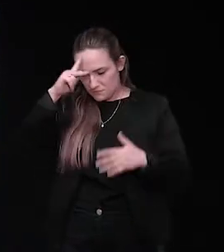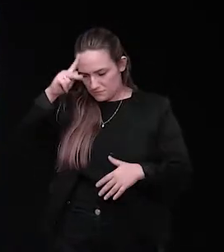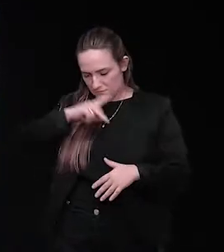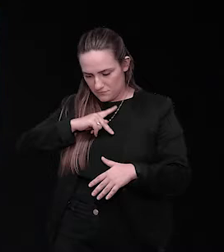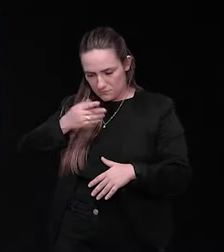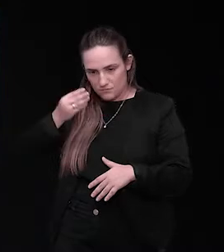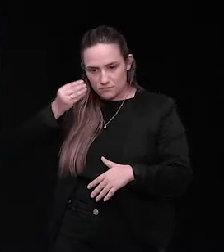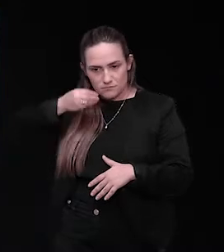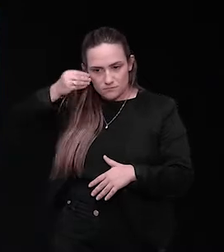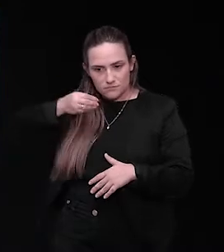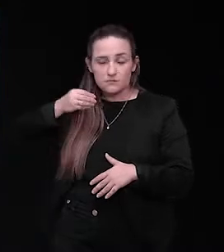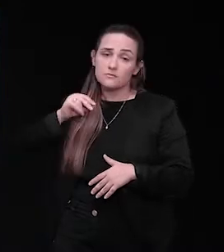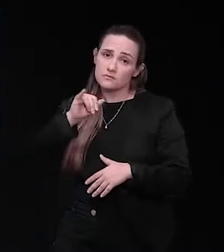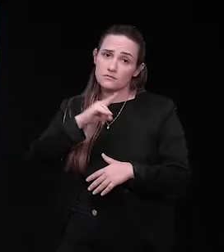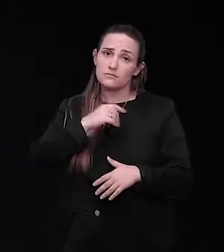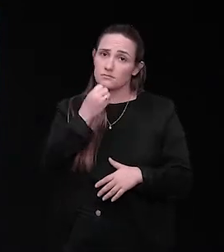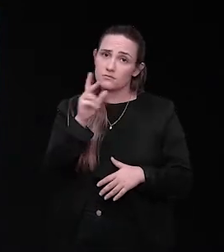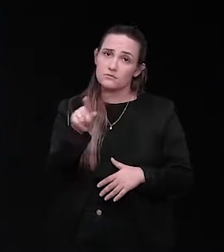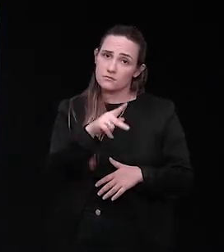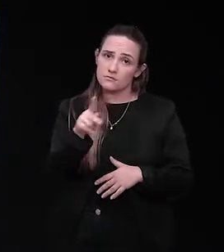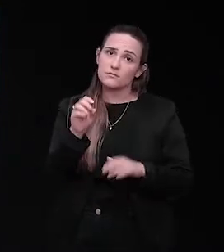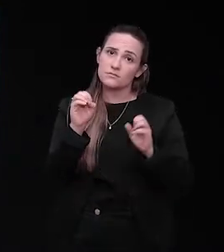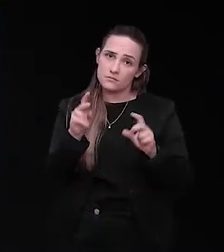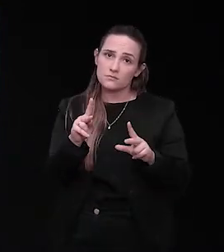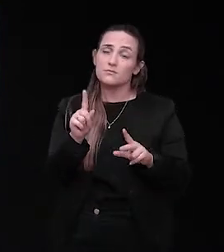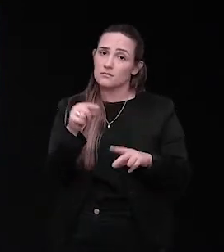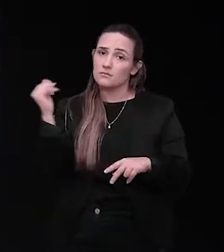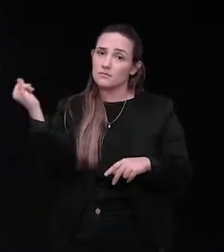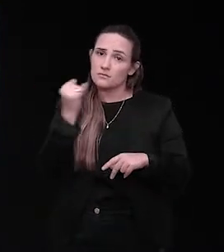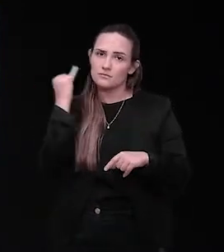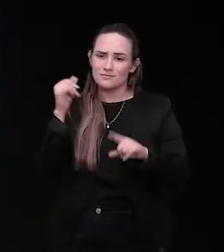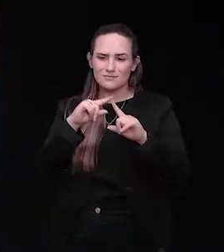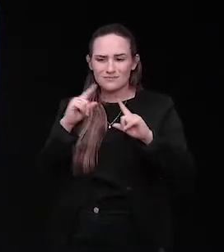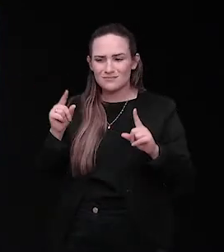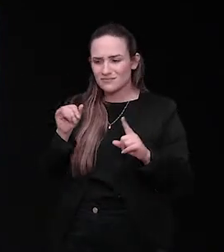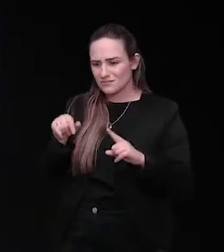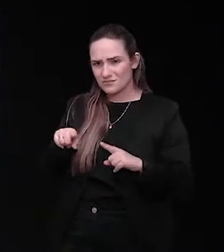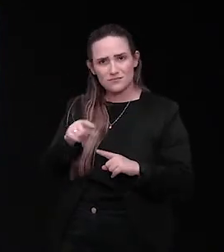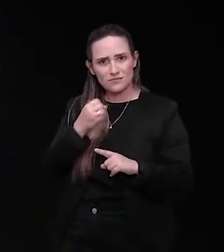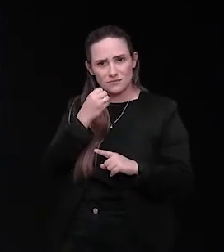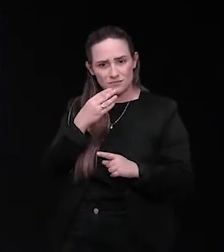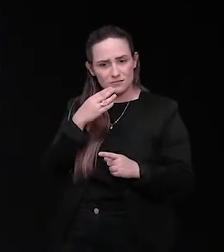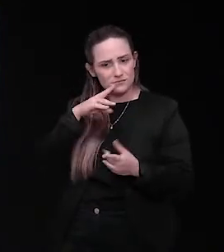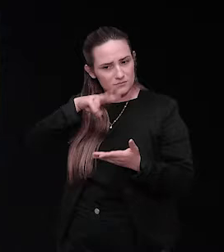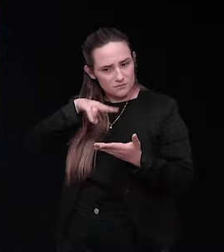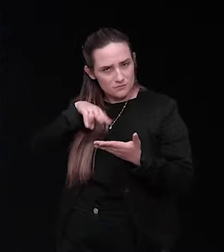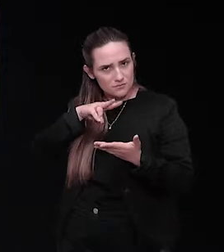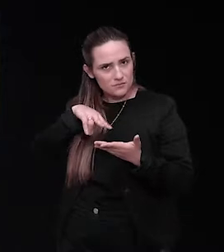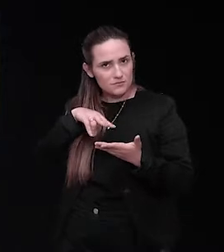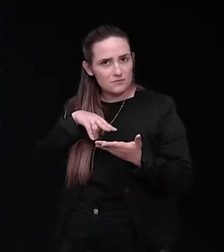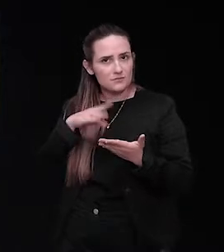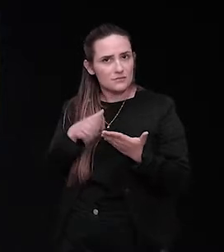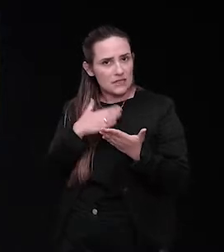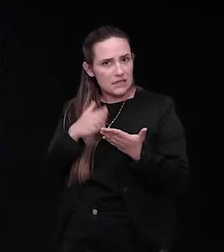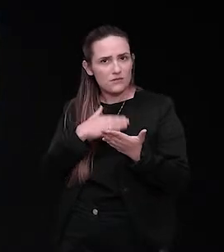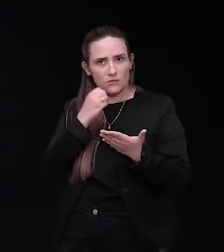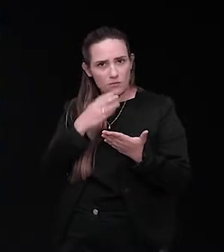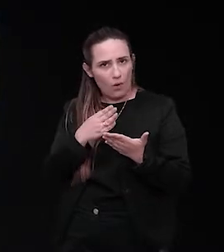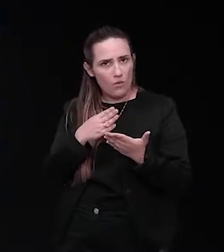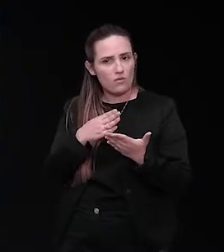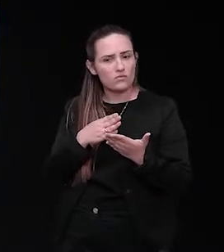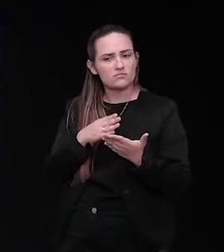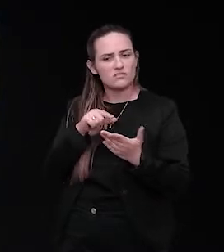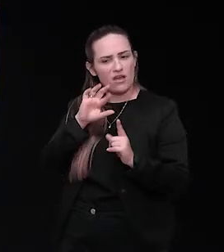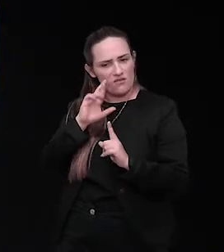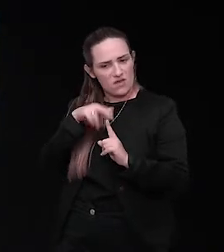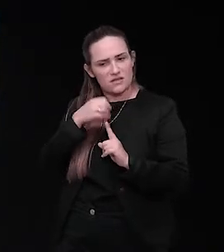isso. Antigamente havia os rábulas, as pessoas que aprendiam por si só. Óbvio que tem um bom professor, um bom encaminhamento, é muito importante. Mas se você comprar o